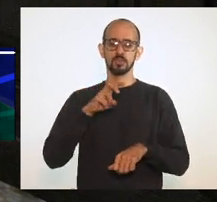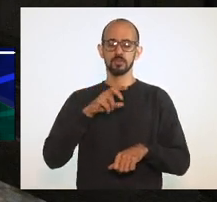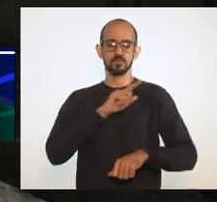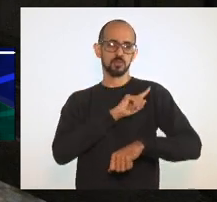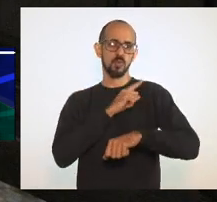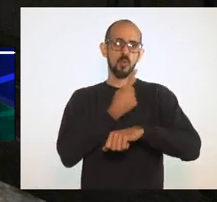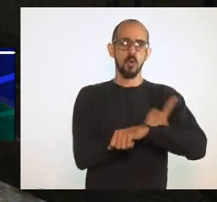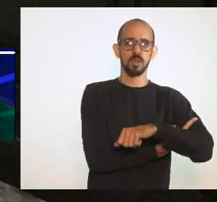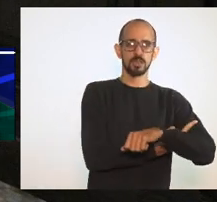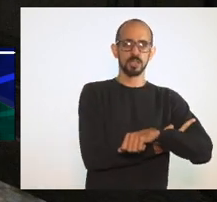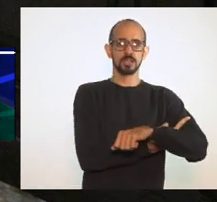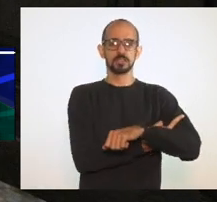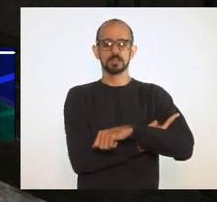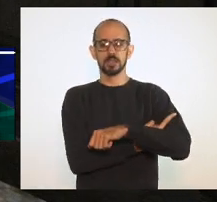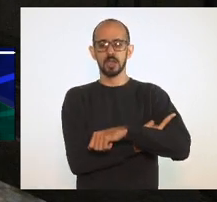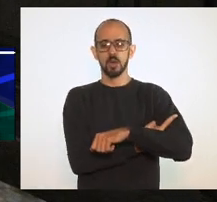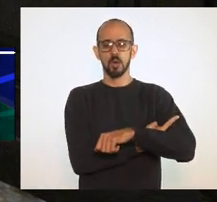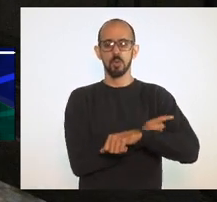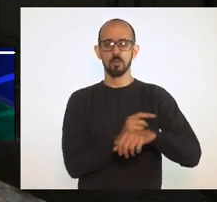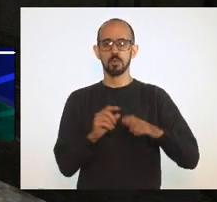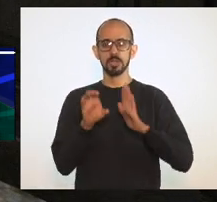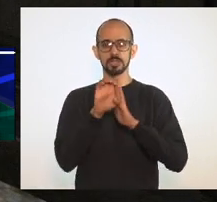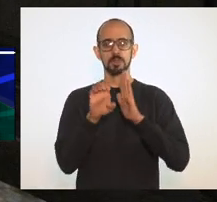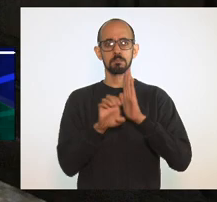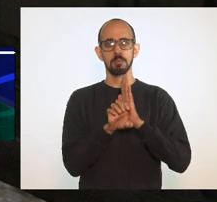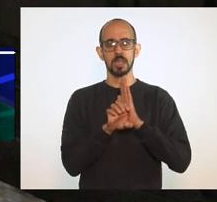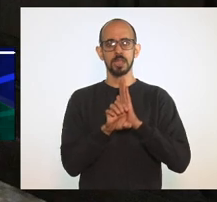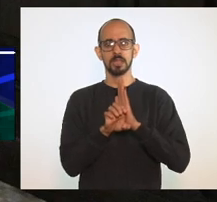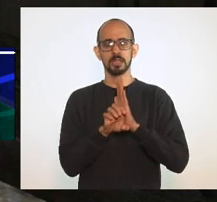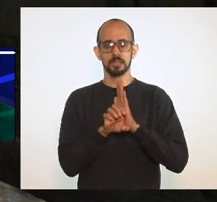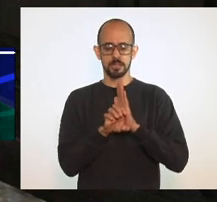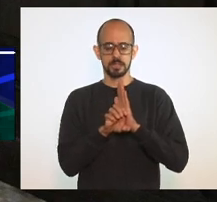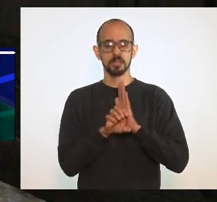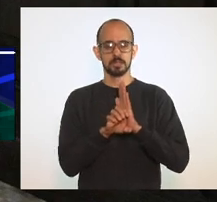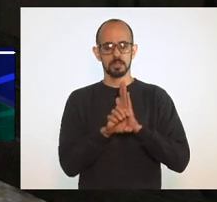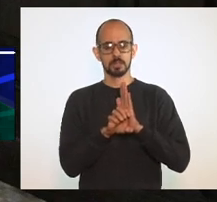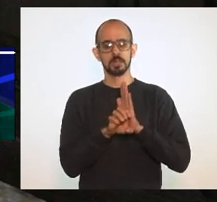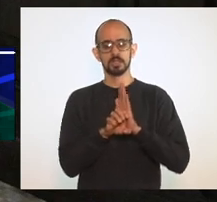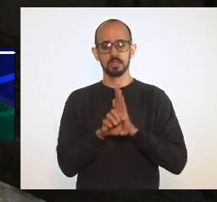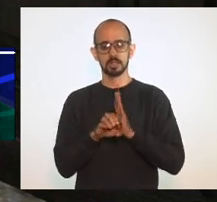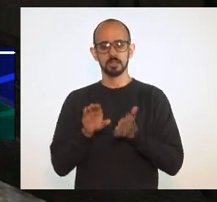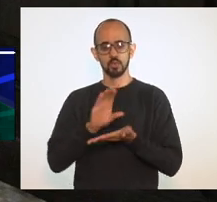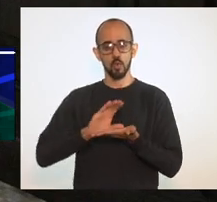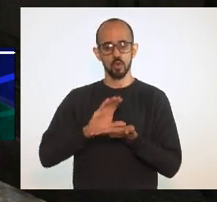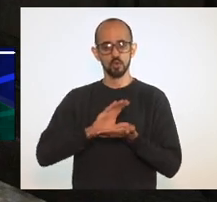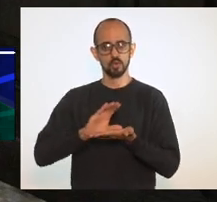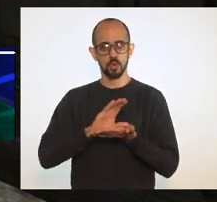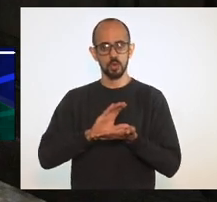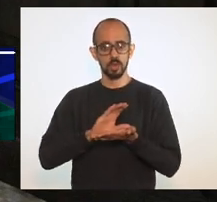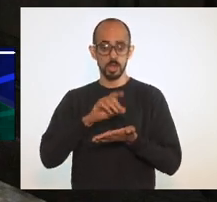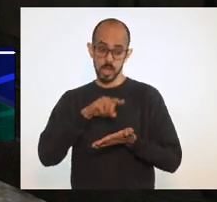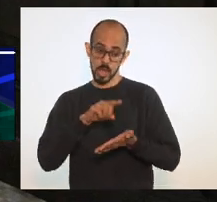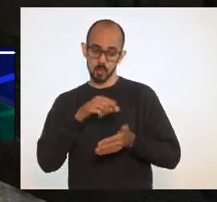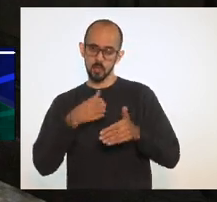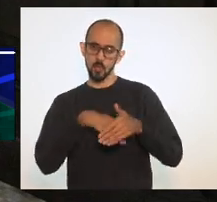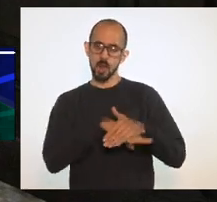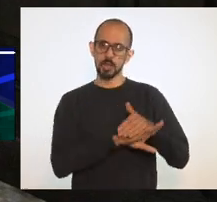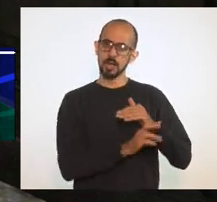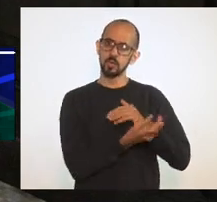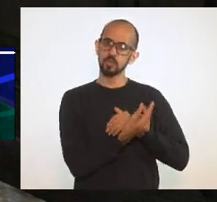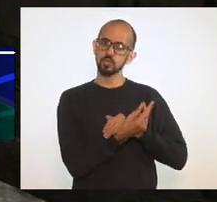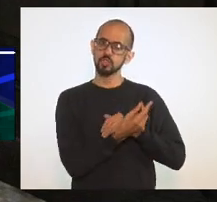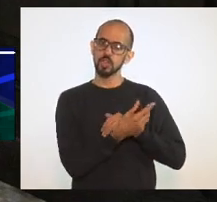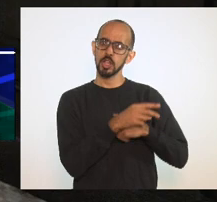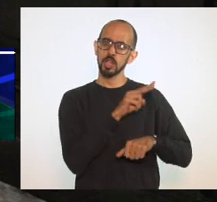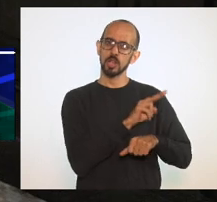fortalecido por essa emenda constitucional que tomou esse cuidado de salvaguardar investimentos importantes da área ambiental e de